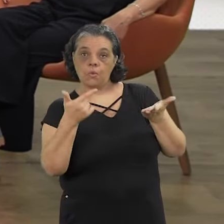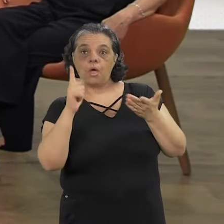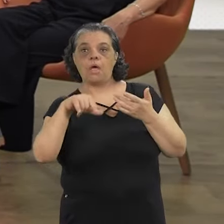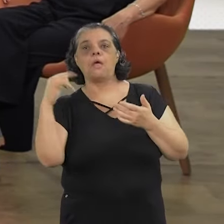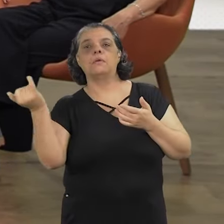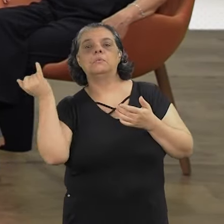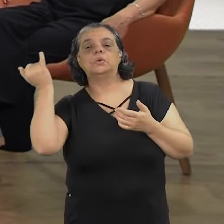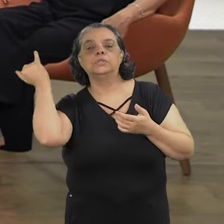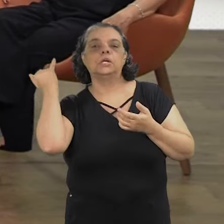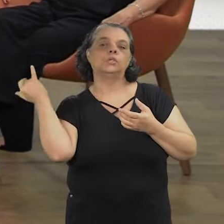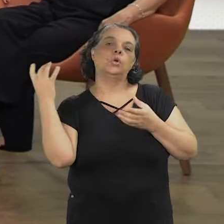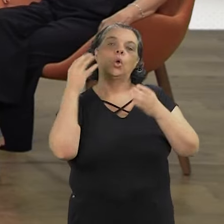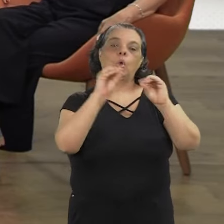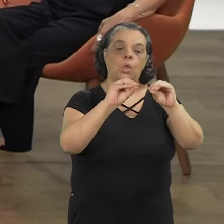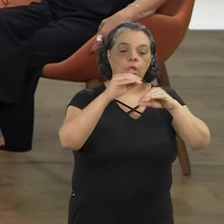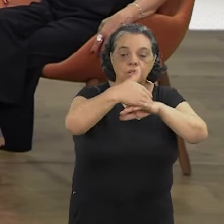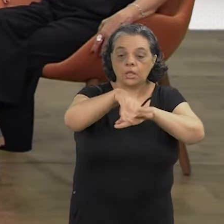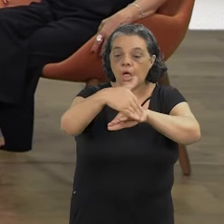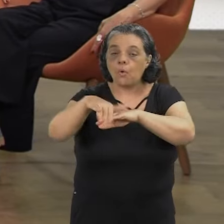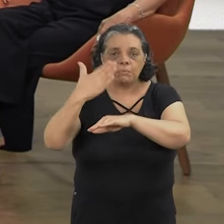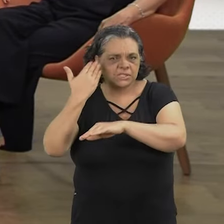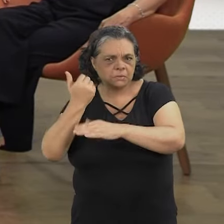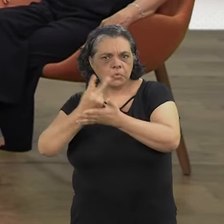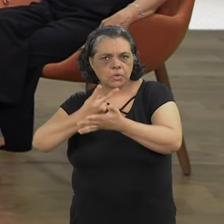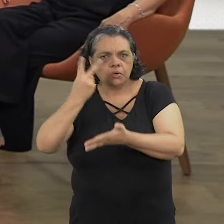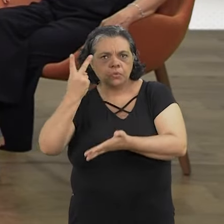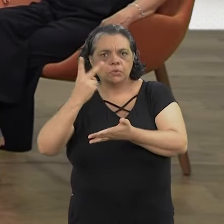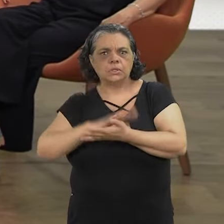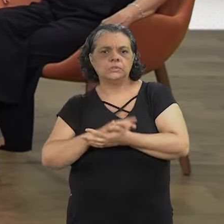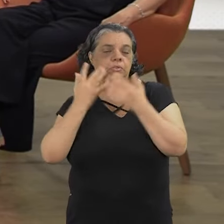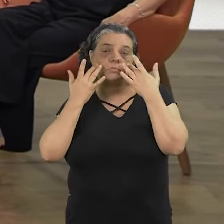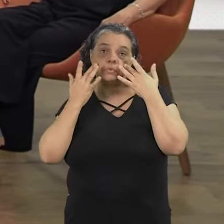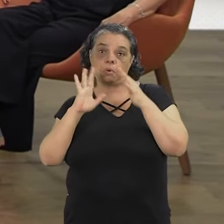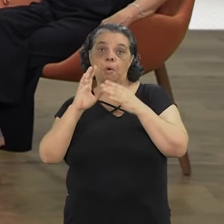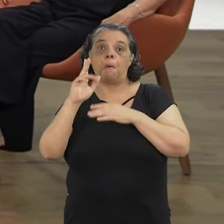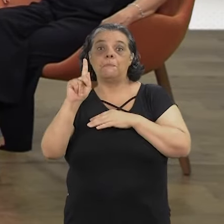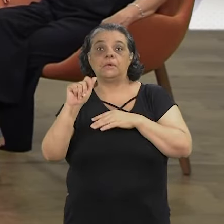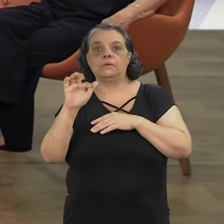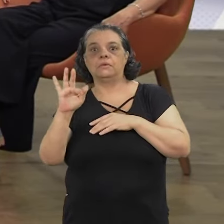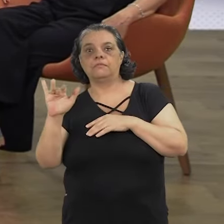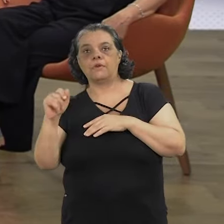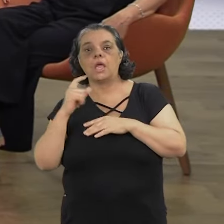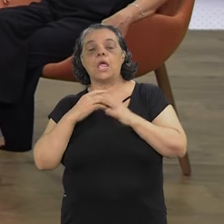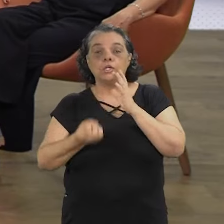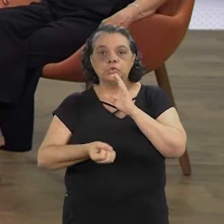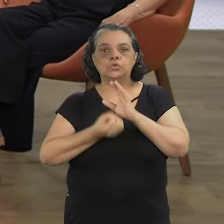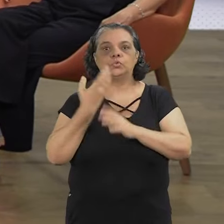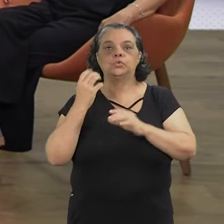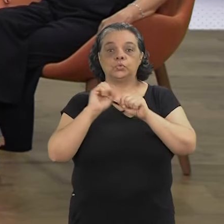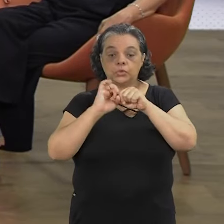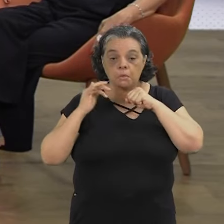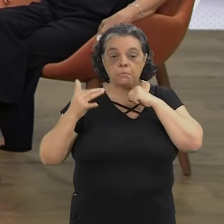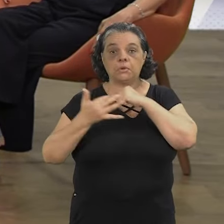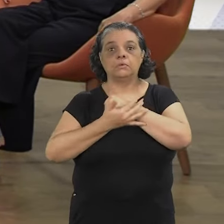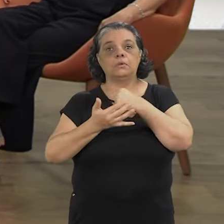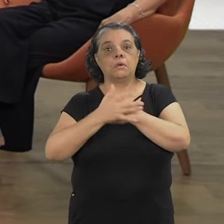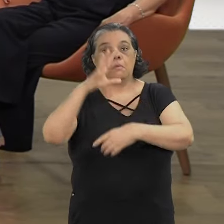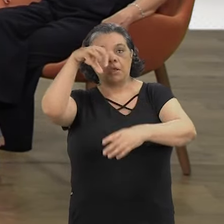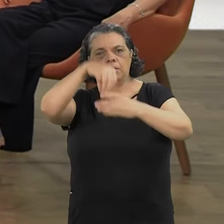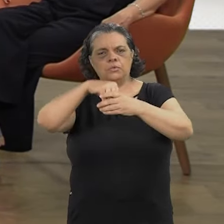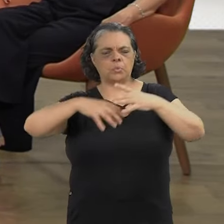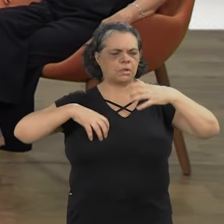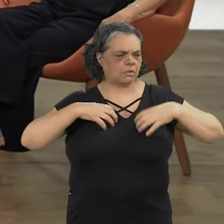importante também de tá ocupando as juas né para saber o que acontece se eu não me engano O sargento perifa surgiu né na época da pandemia dentro de